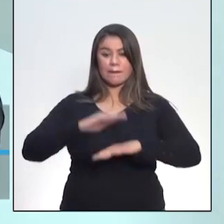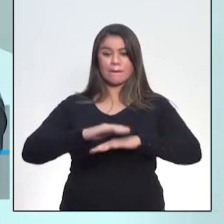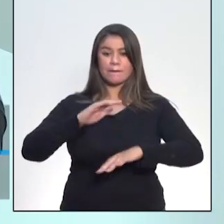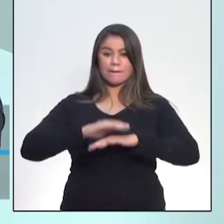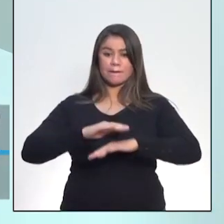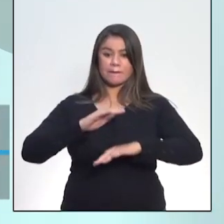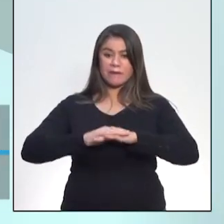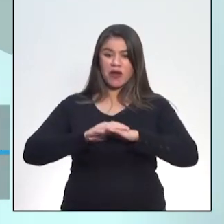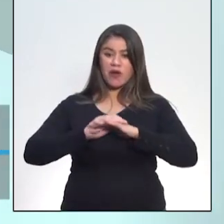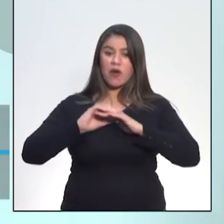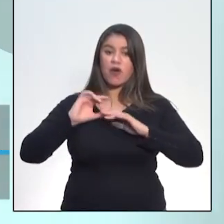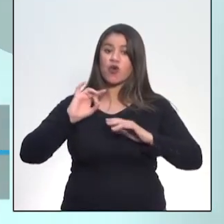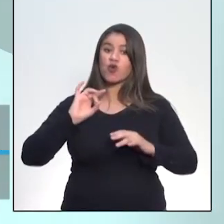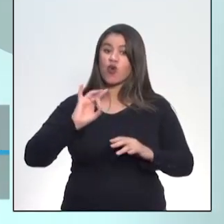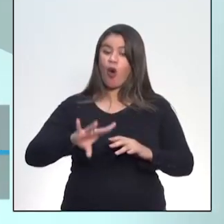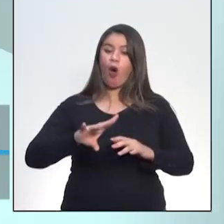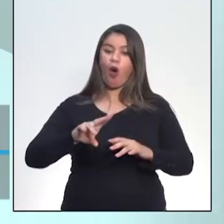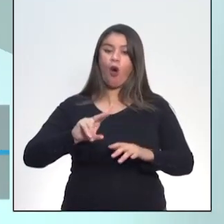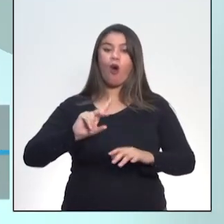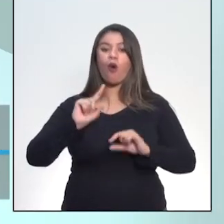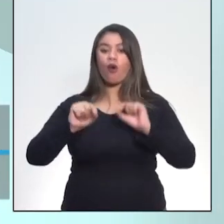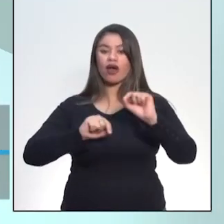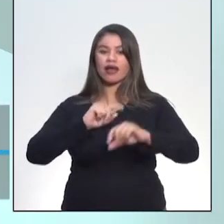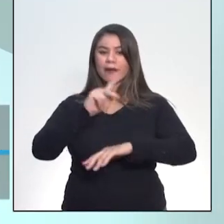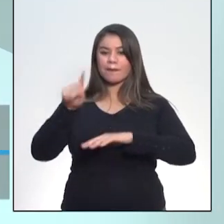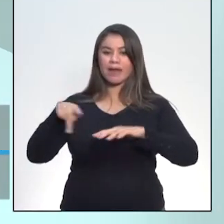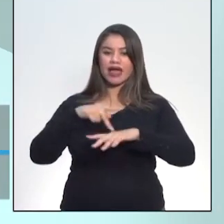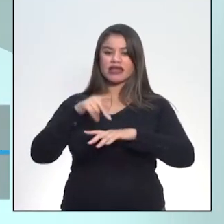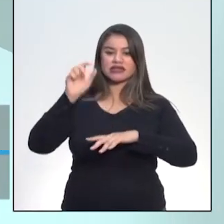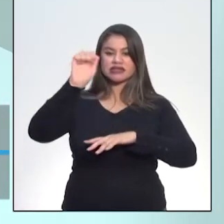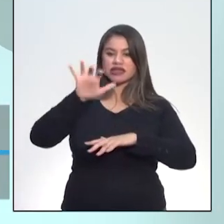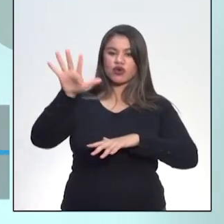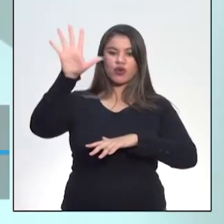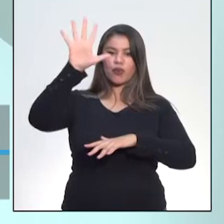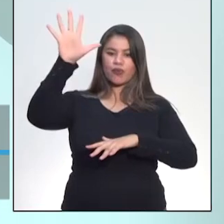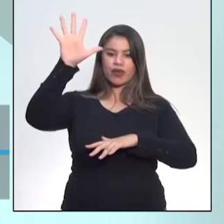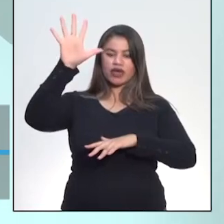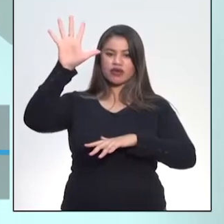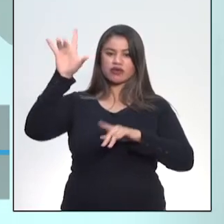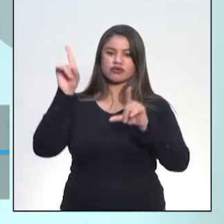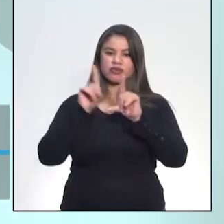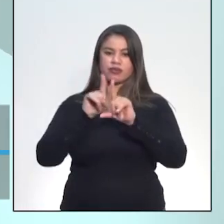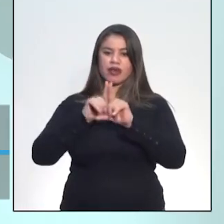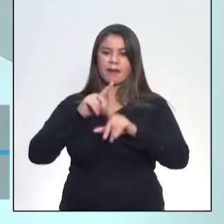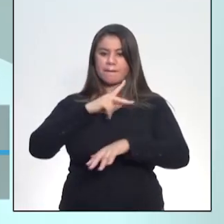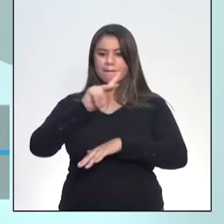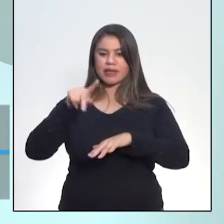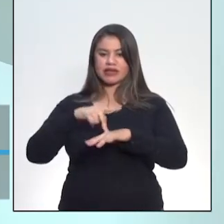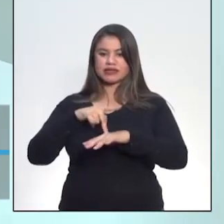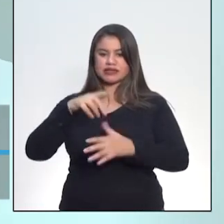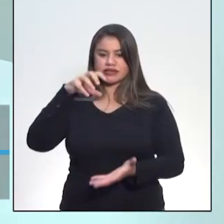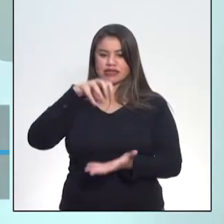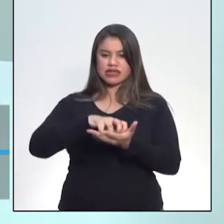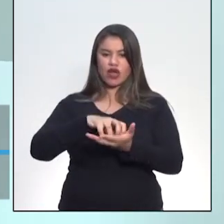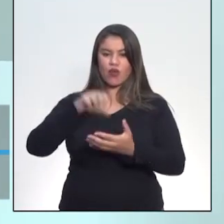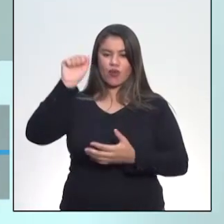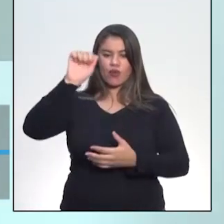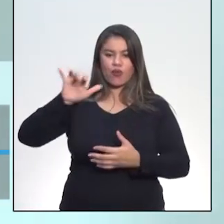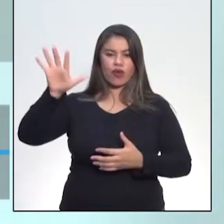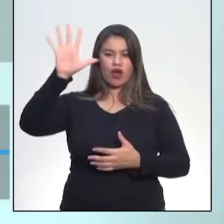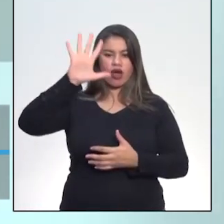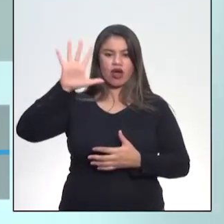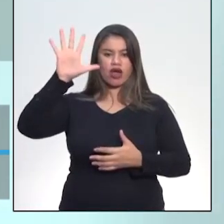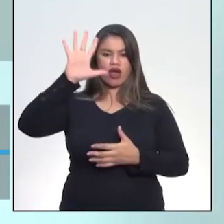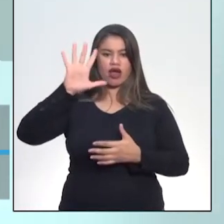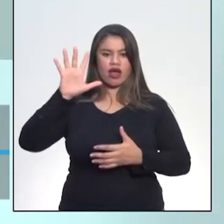atitude realizada pelos países europeus, principalmente os países centrais da Europa, em relação